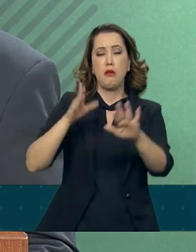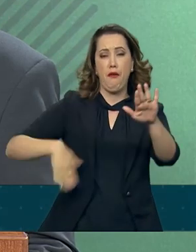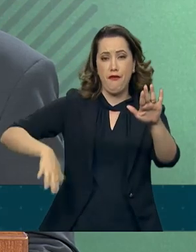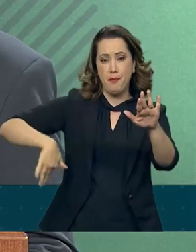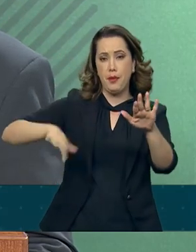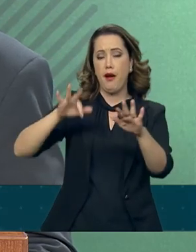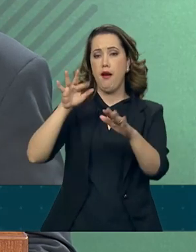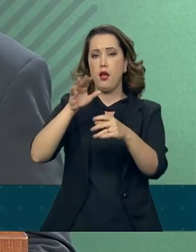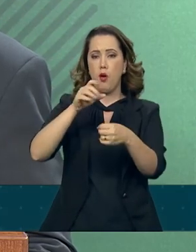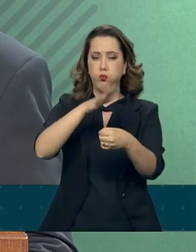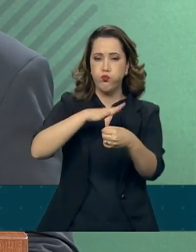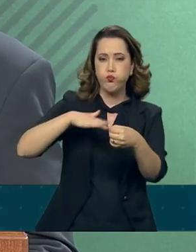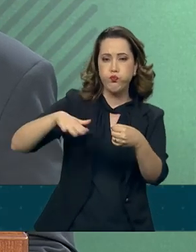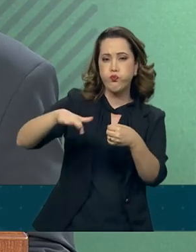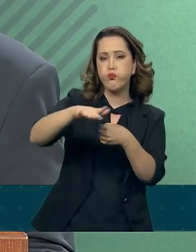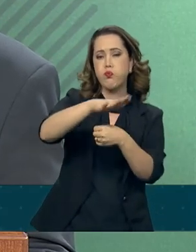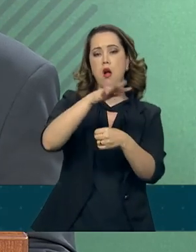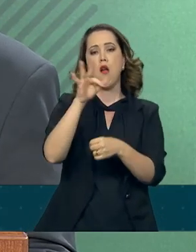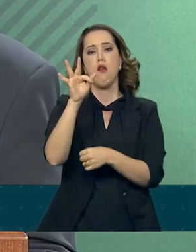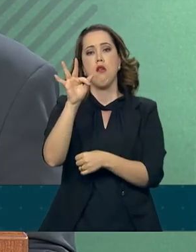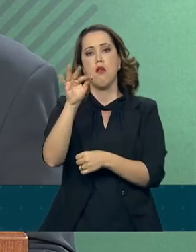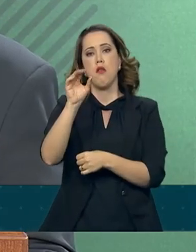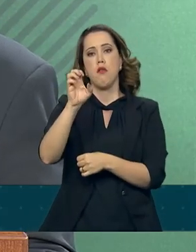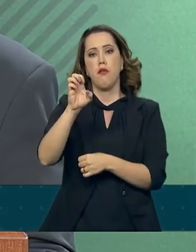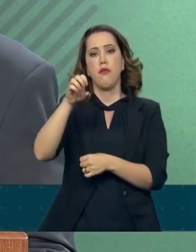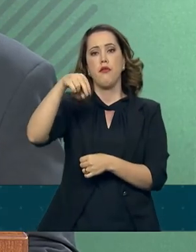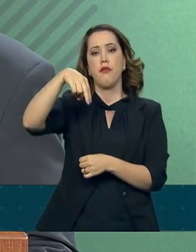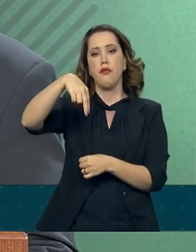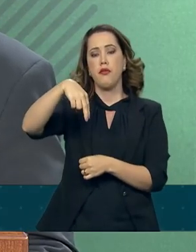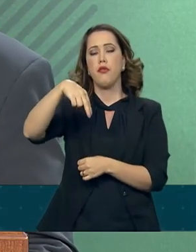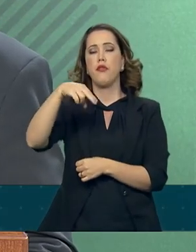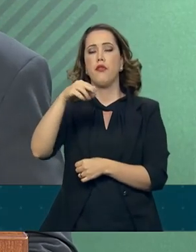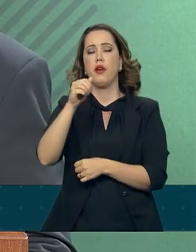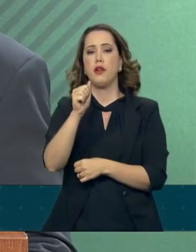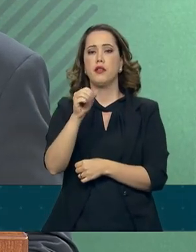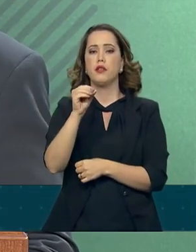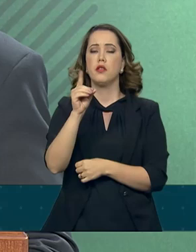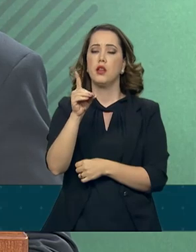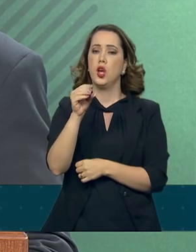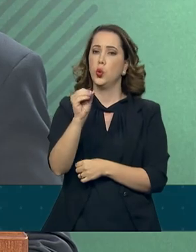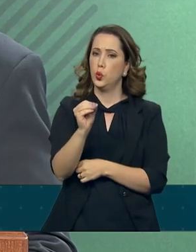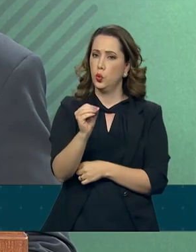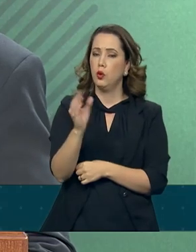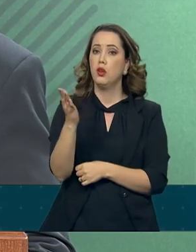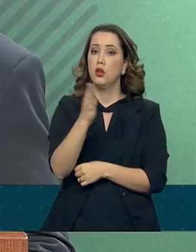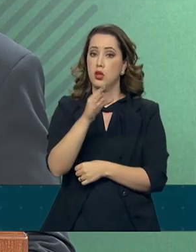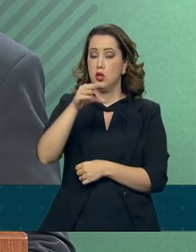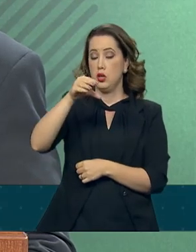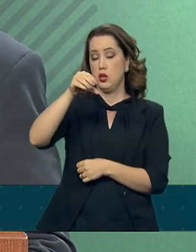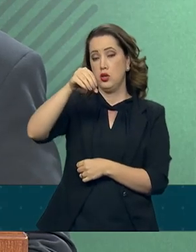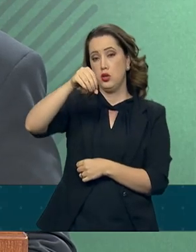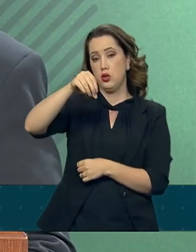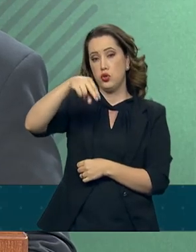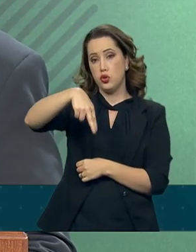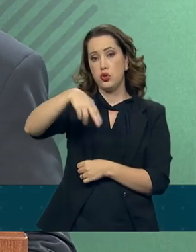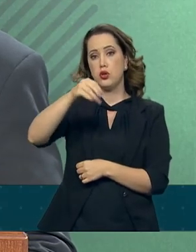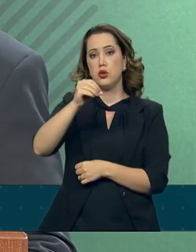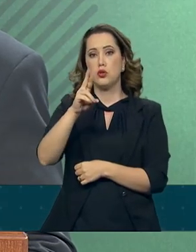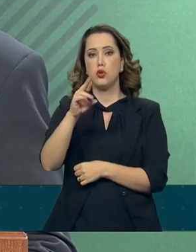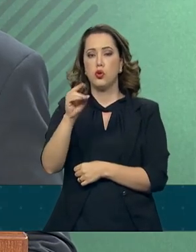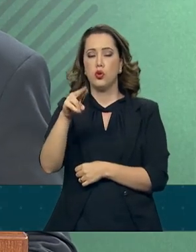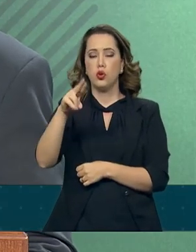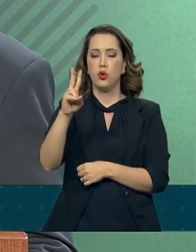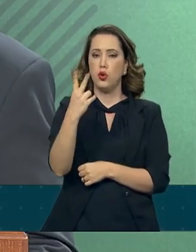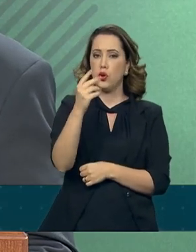foram firmados especialmente este fernando noronha em 2012 com duração de 15 anos